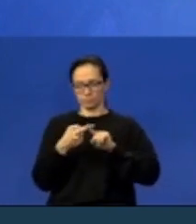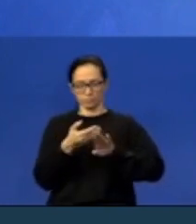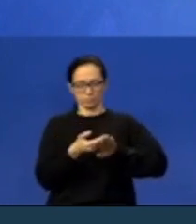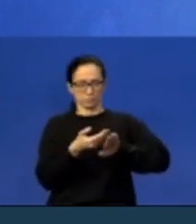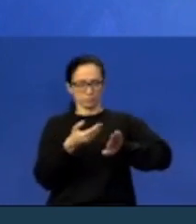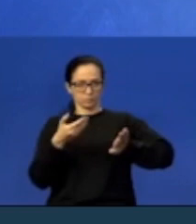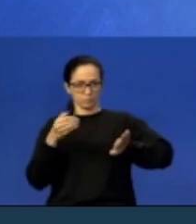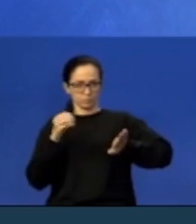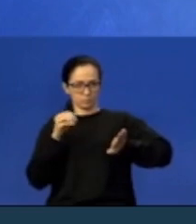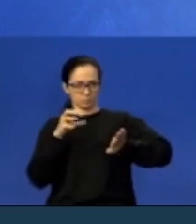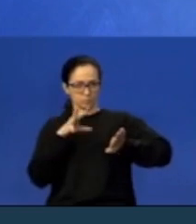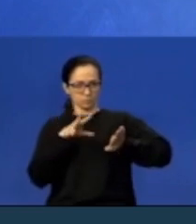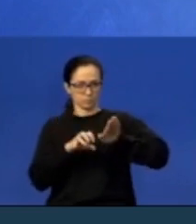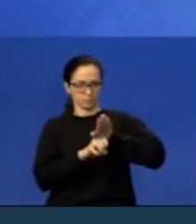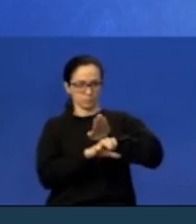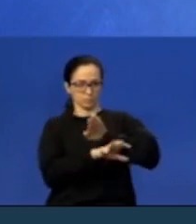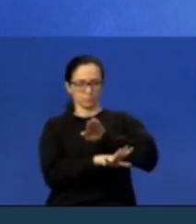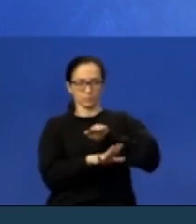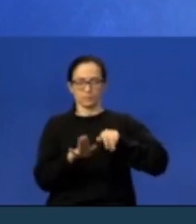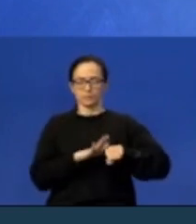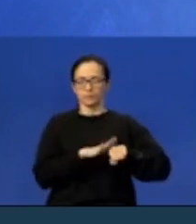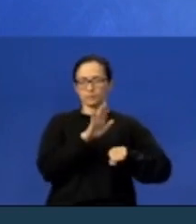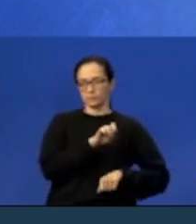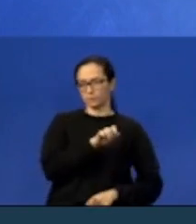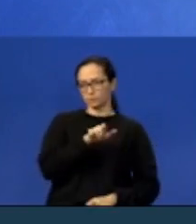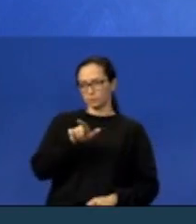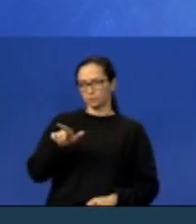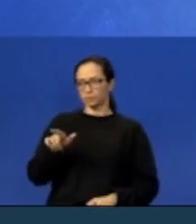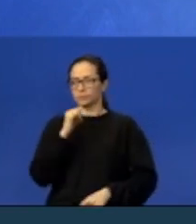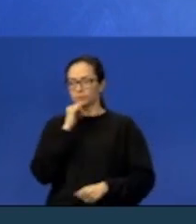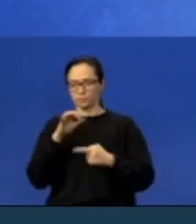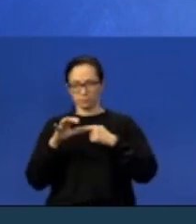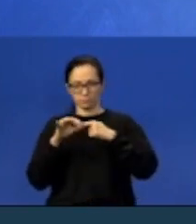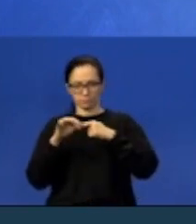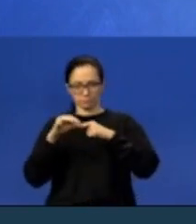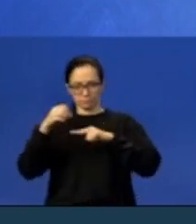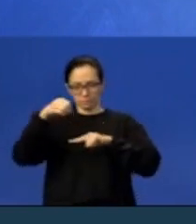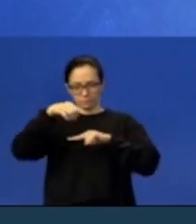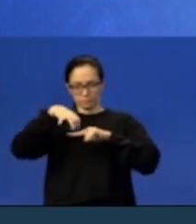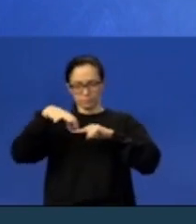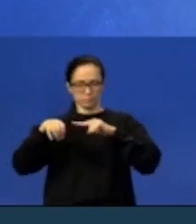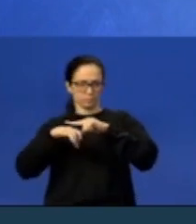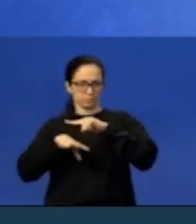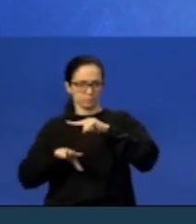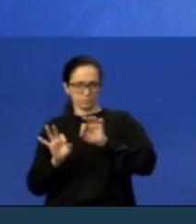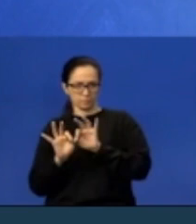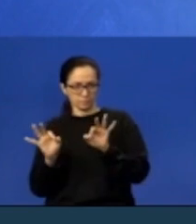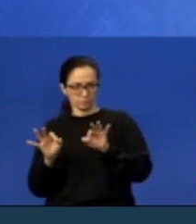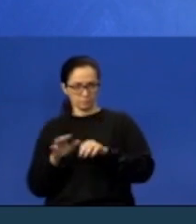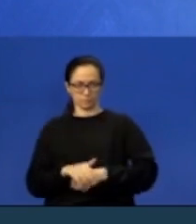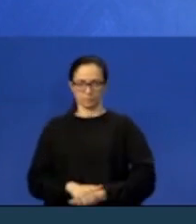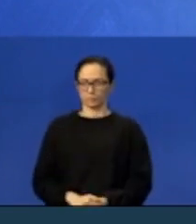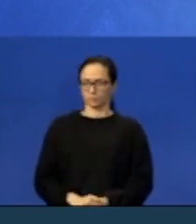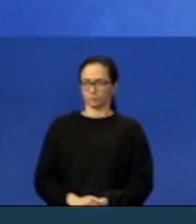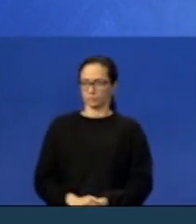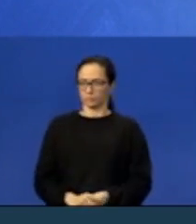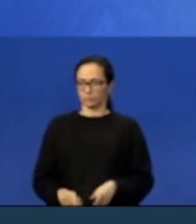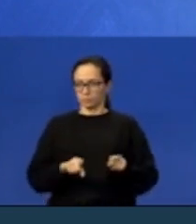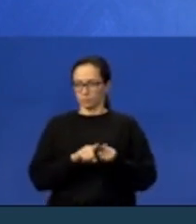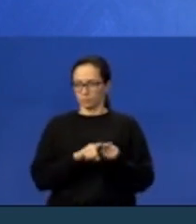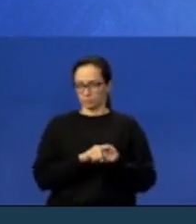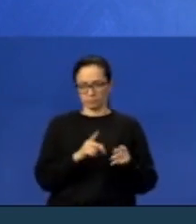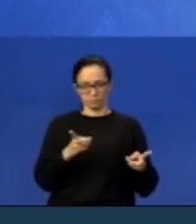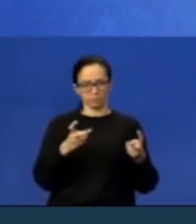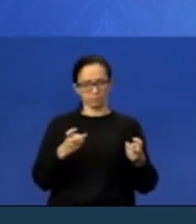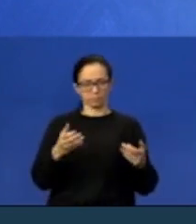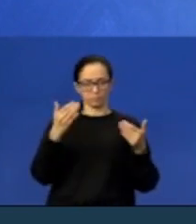que o raio deve atravessar, ela é maior em comparação, por exemplo, ao dedo indicador. Além da forma do objeto, a intensidade